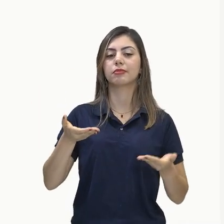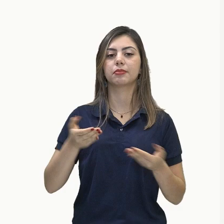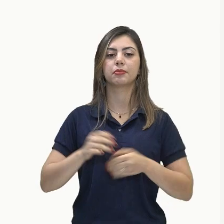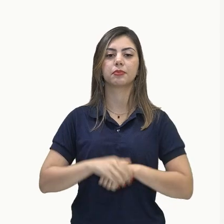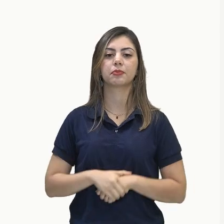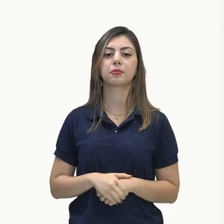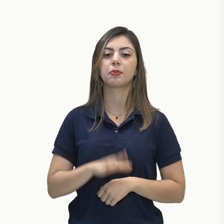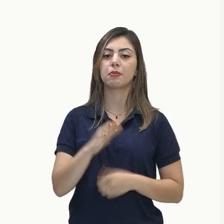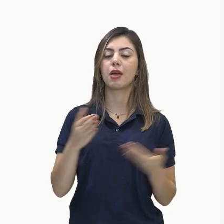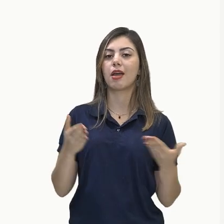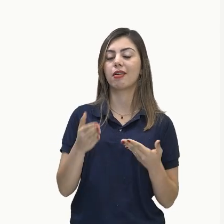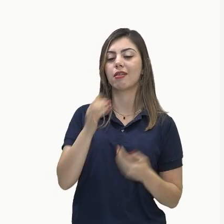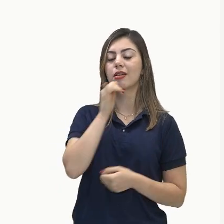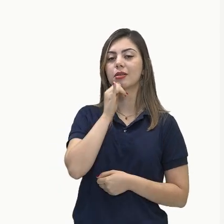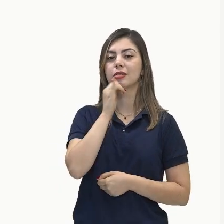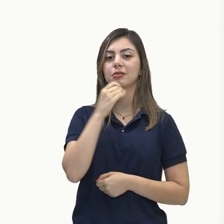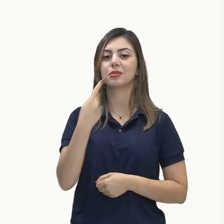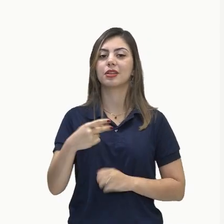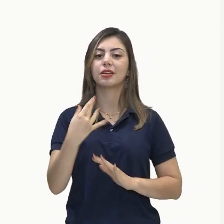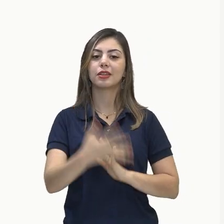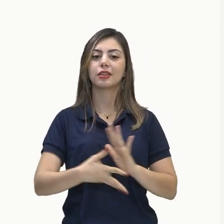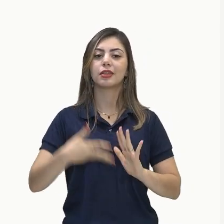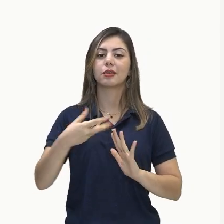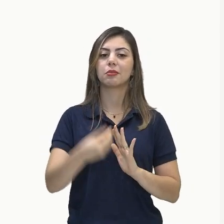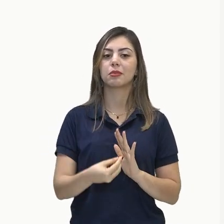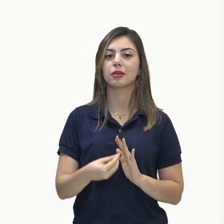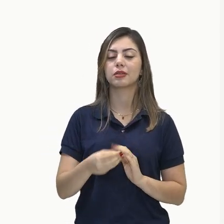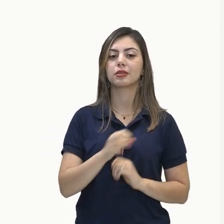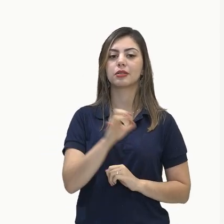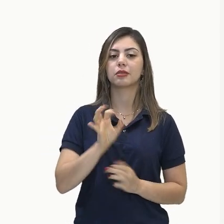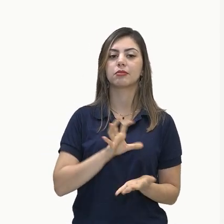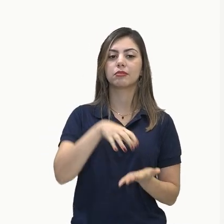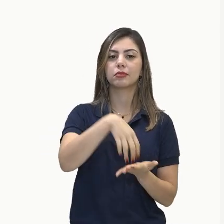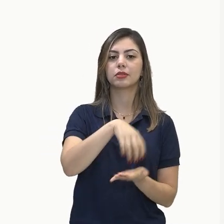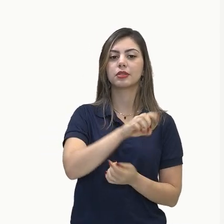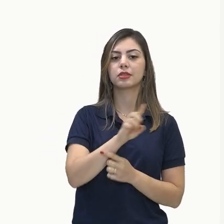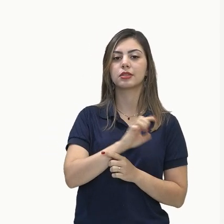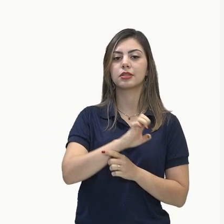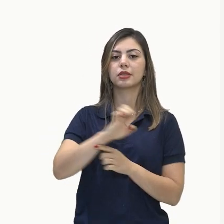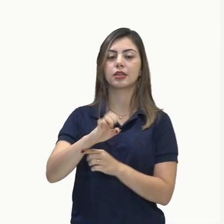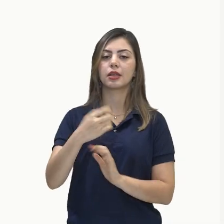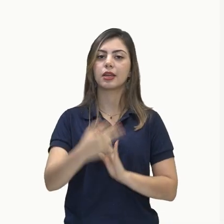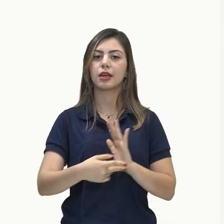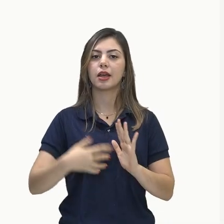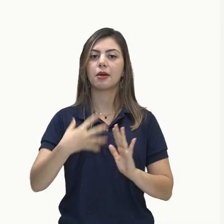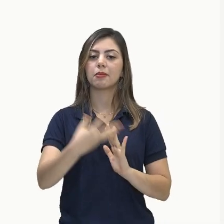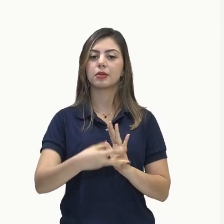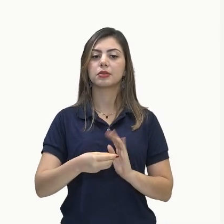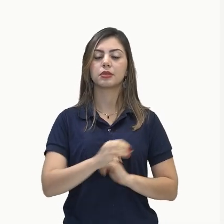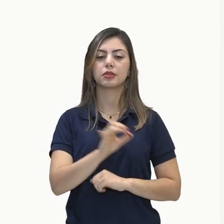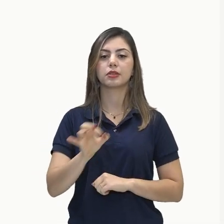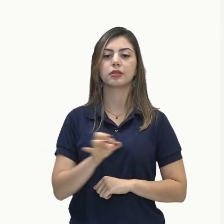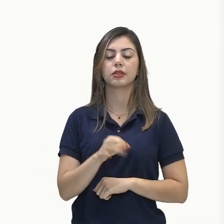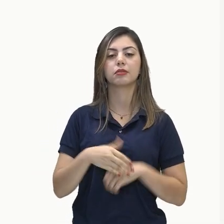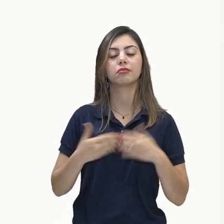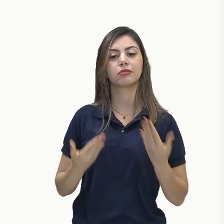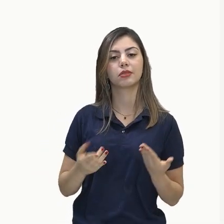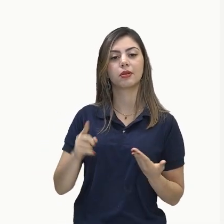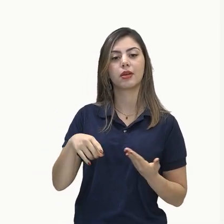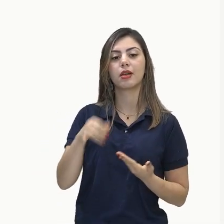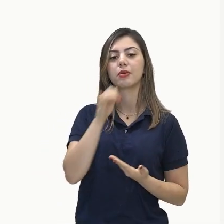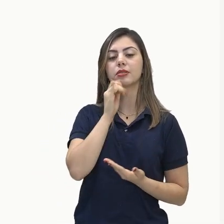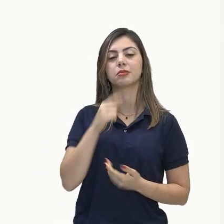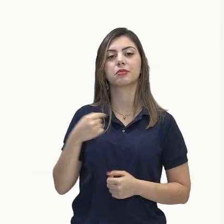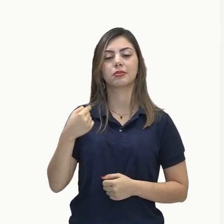de um exemplo aqui na Amazônia, que é a Macro ZEE da Amazônia Legal. Ele acaba sendo, então, um exemplo robusto